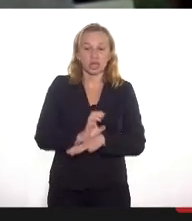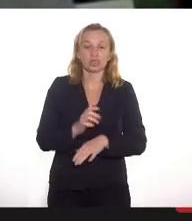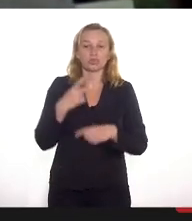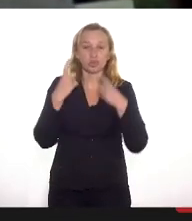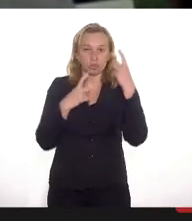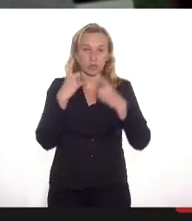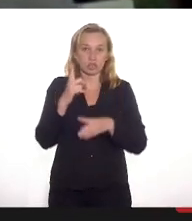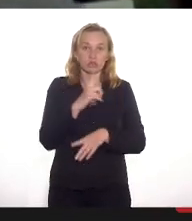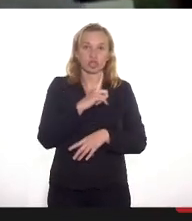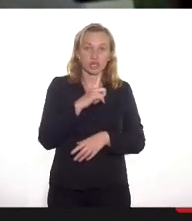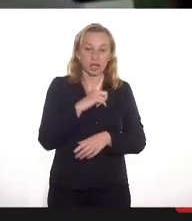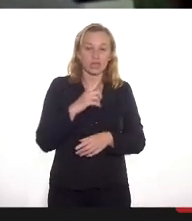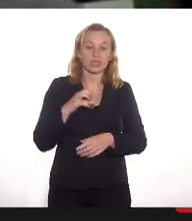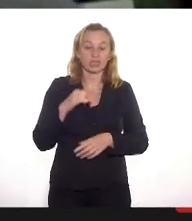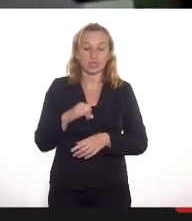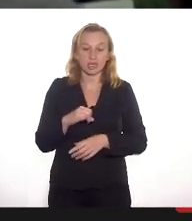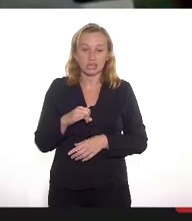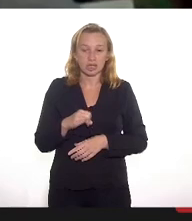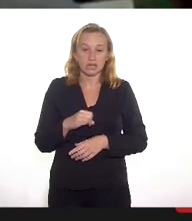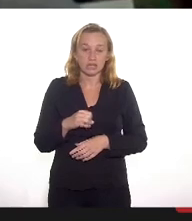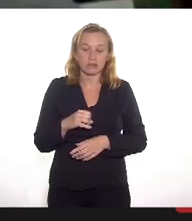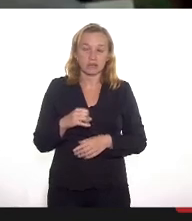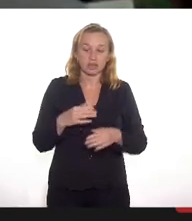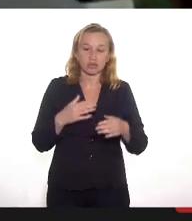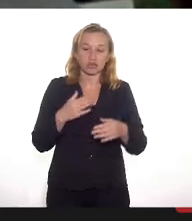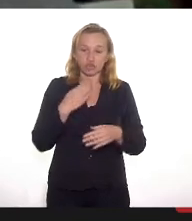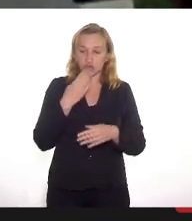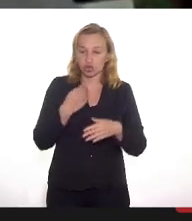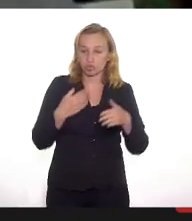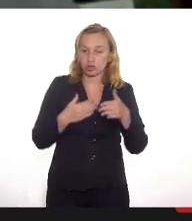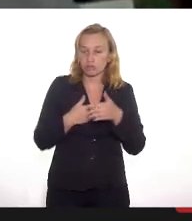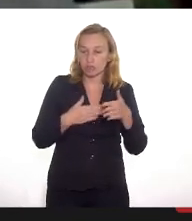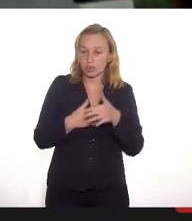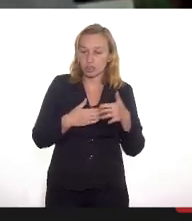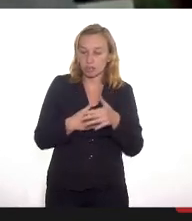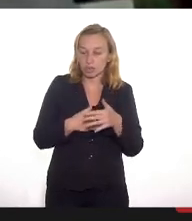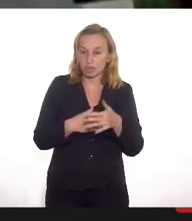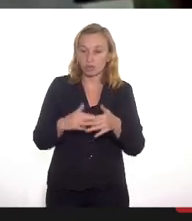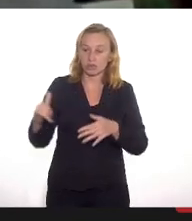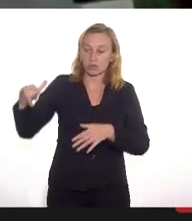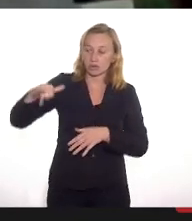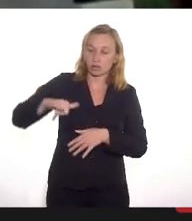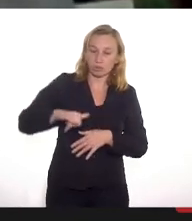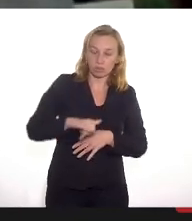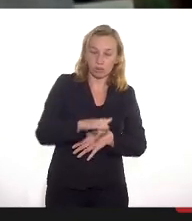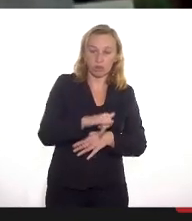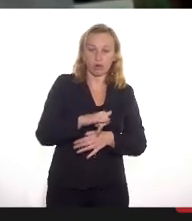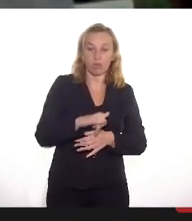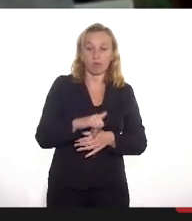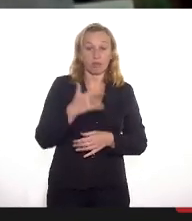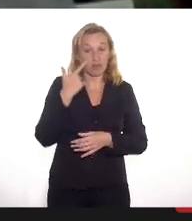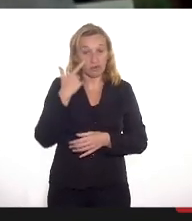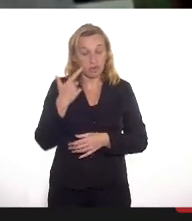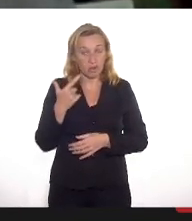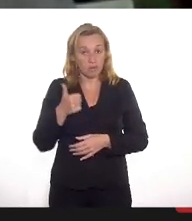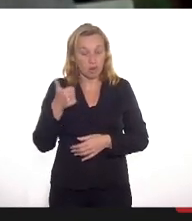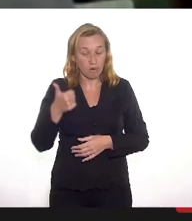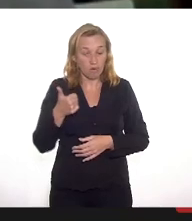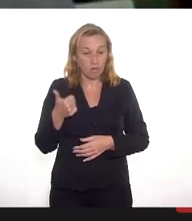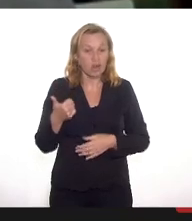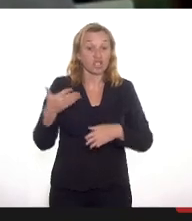tendo essa e a gente vai fazer algum tipo de barreira os nossos aeroportos não é para tentar identificar